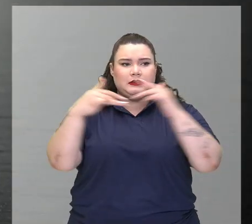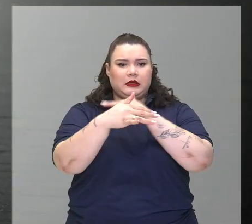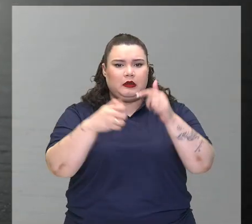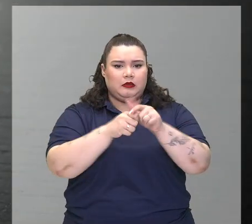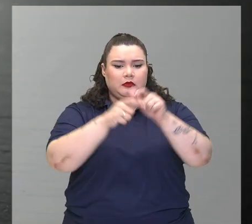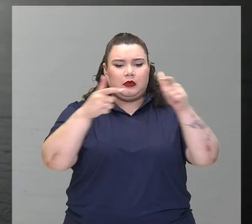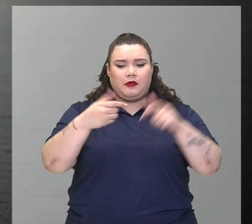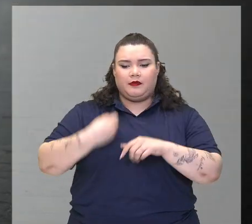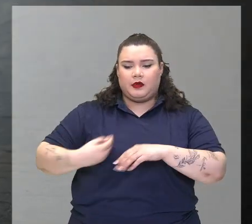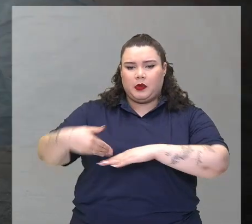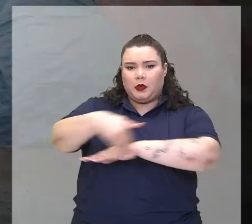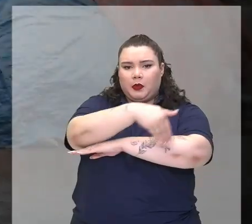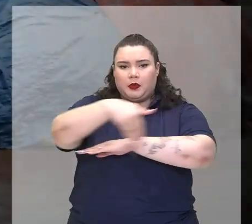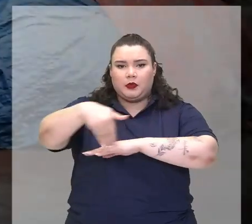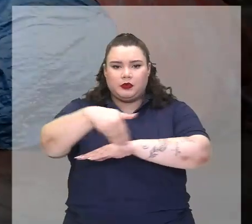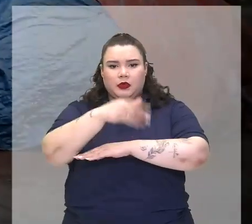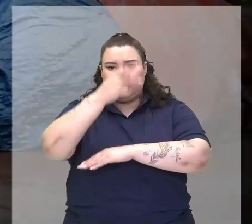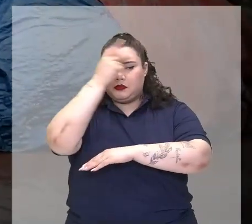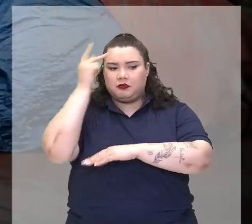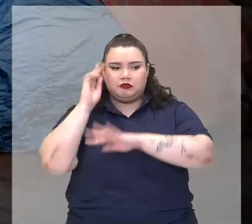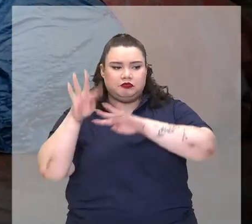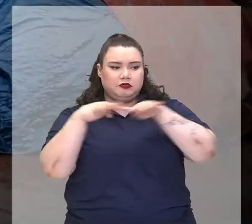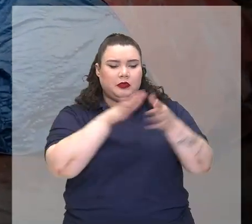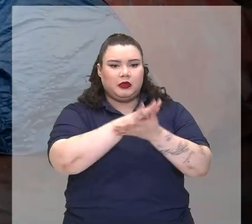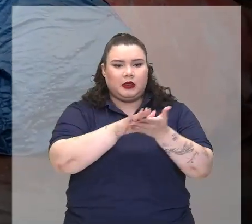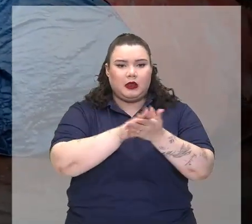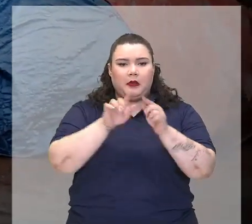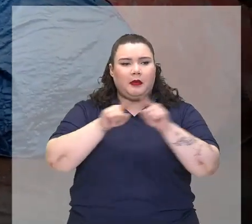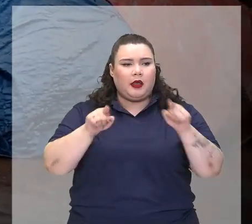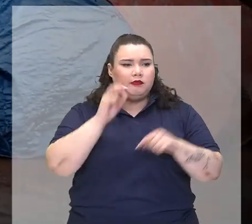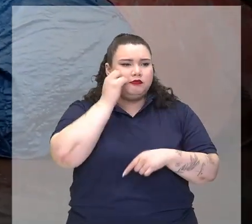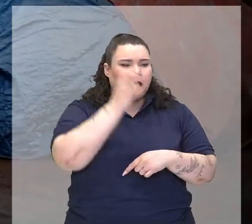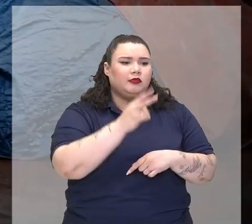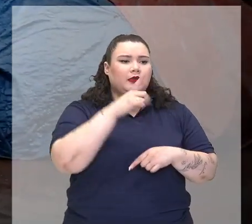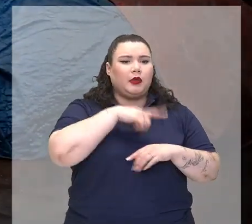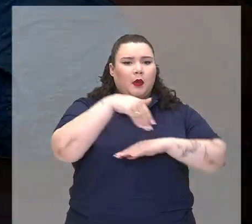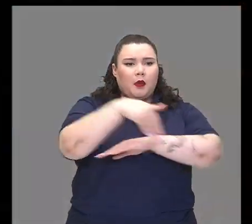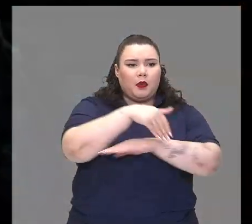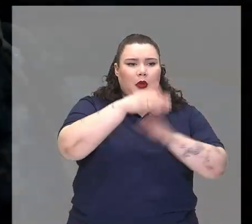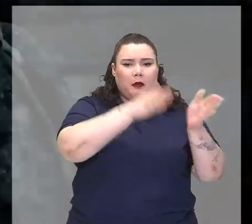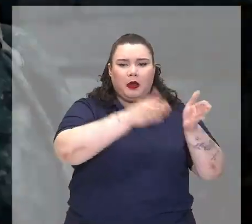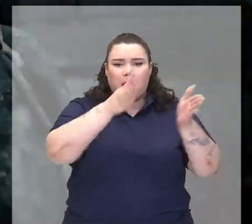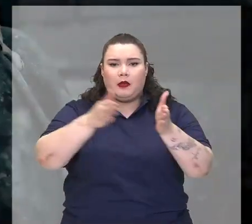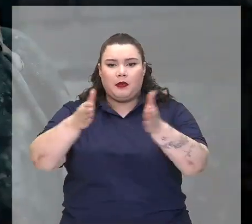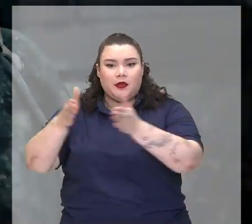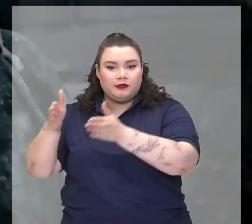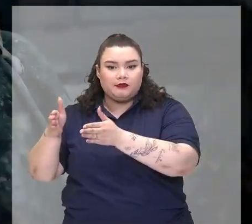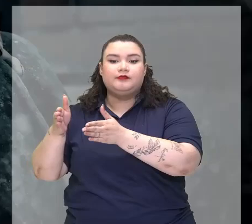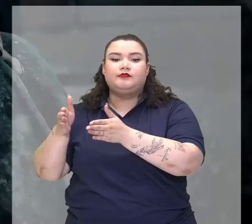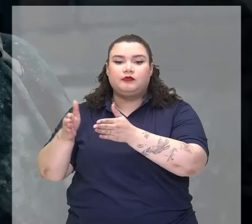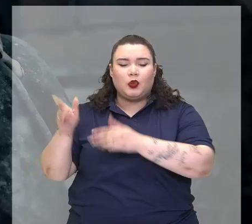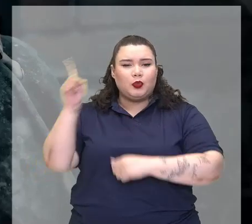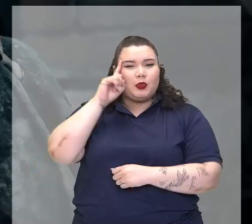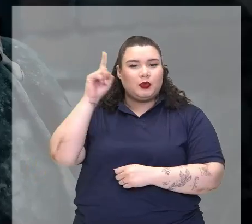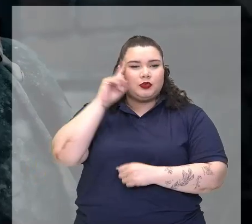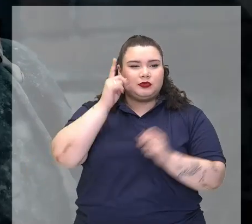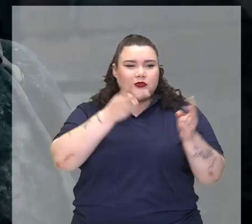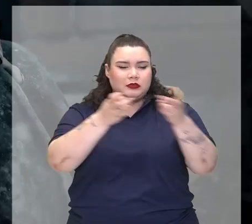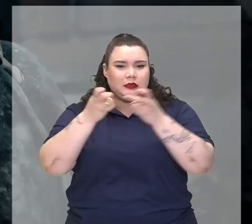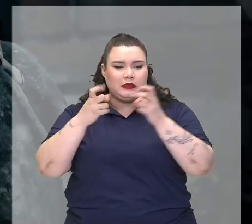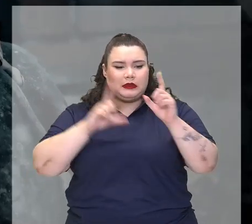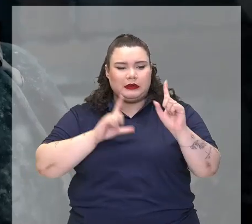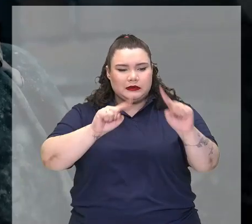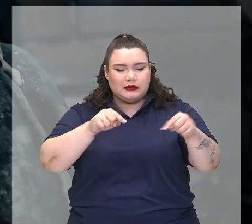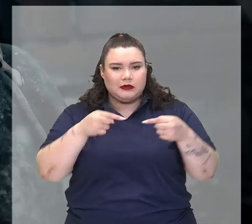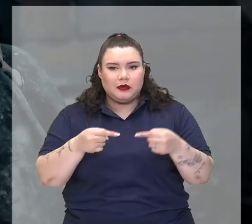margem, invisíveis para muitos, mas presentes em cada esquina, praça ou marquise. Diariamente enfrentam desafios que